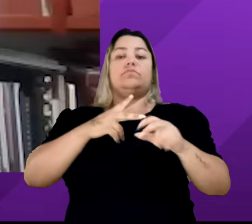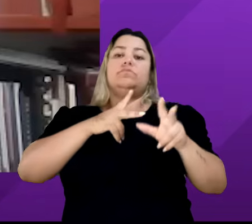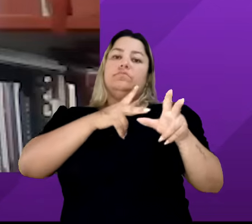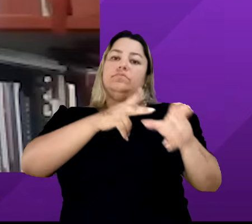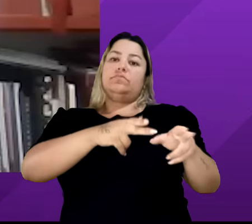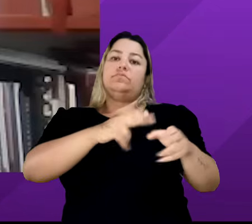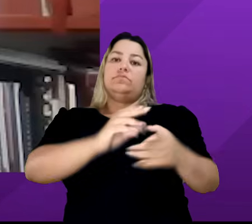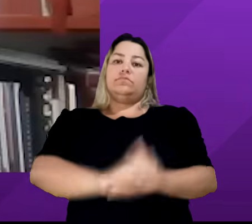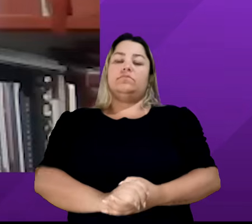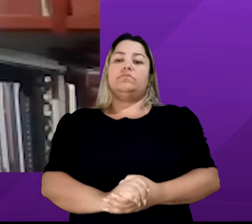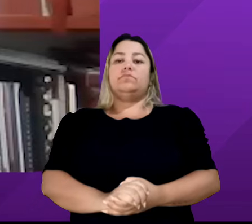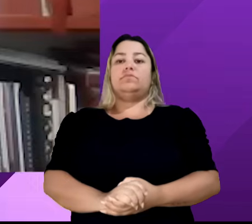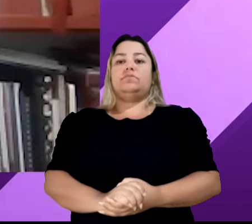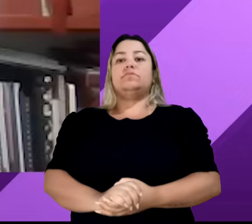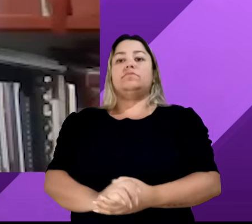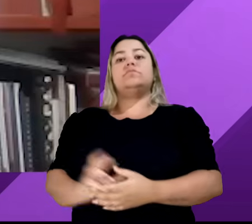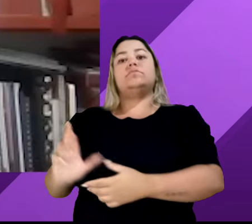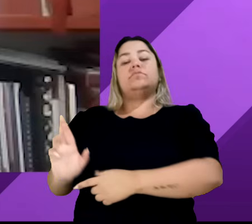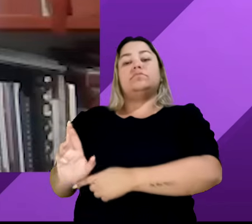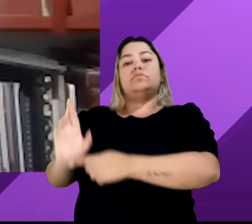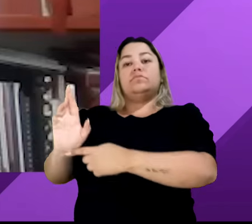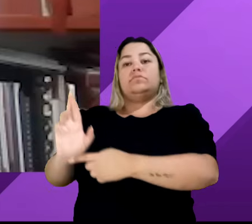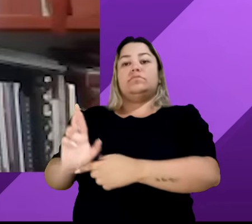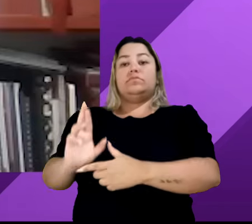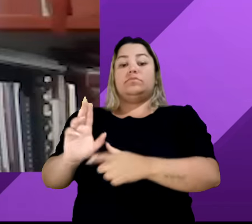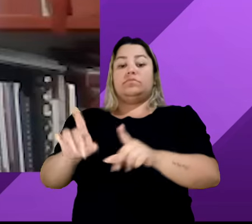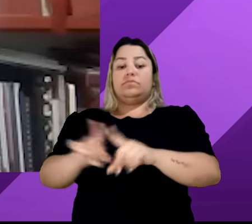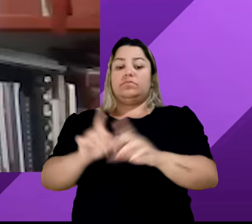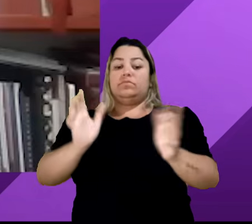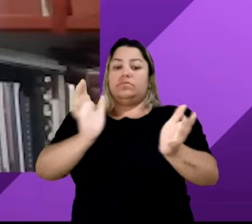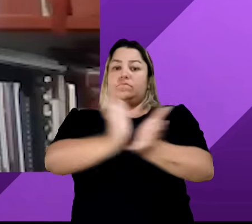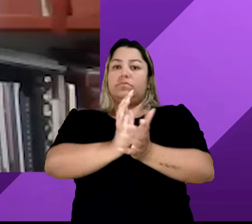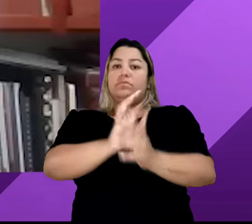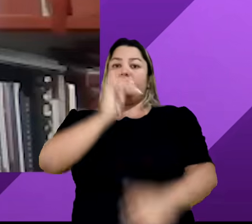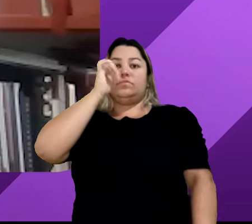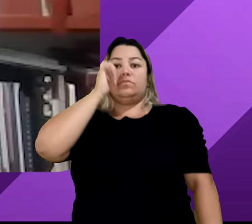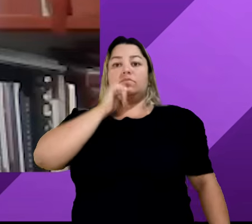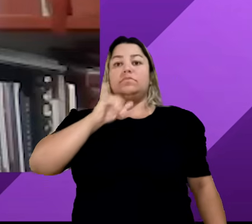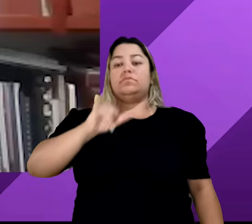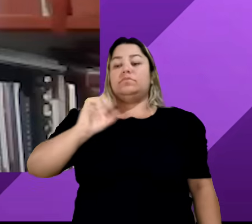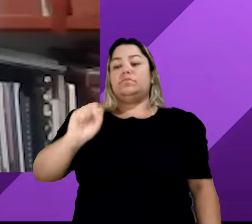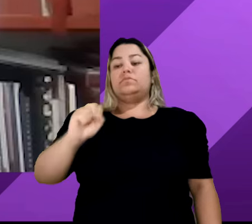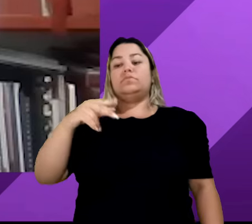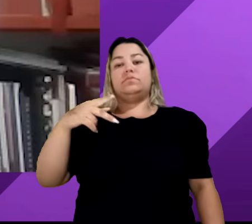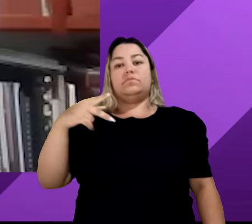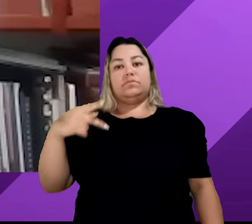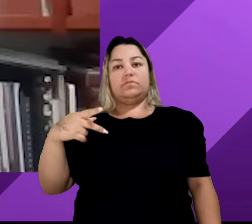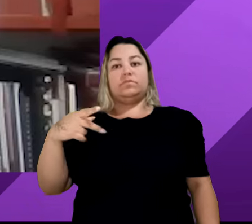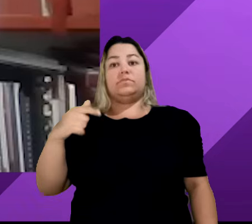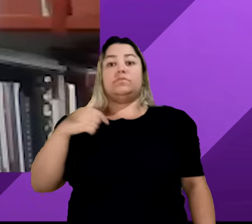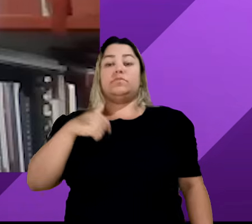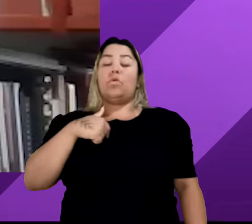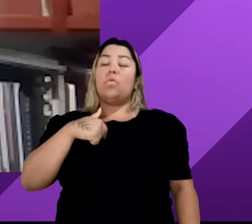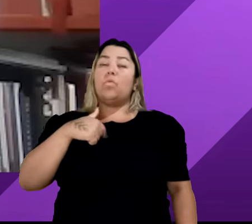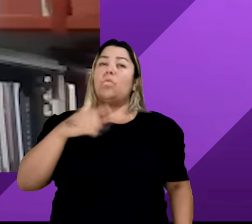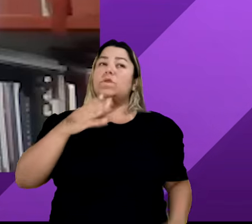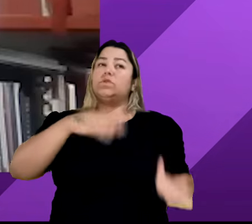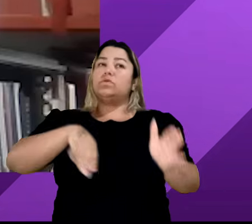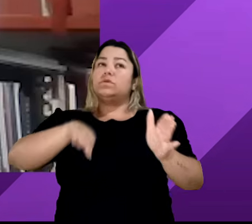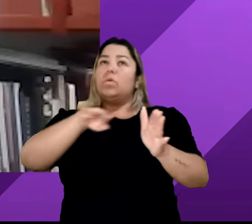suplente do Comitê Mundial de Mulheres da ISP. E quando eu cheguei, eu fiquei deslumbrada com